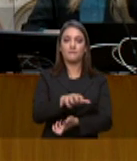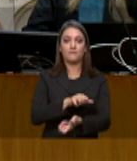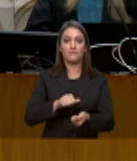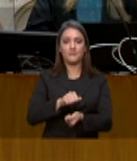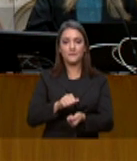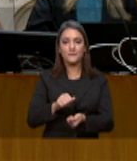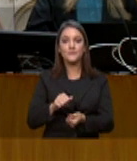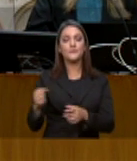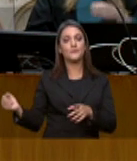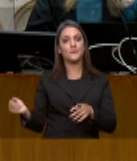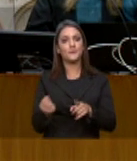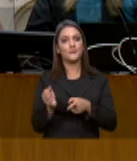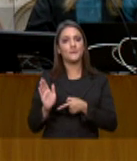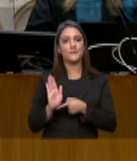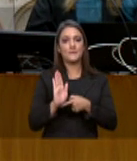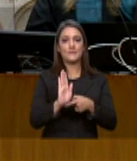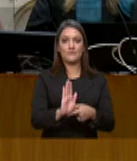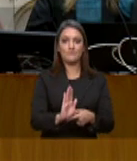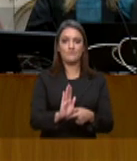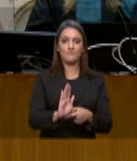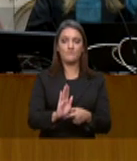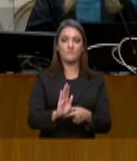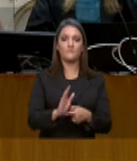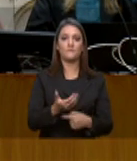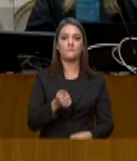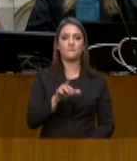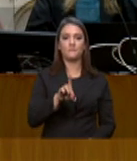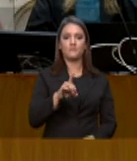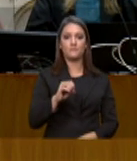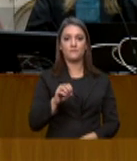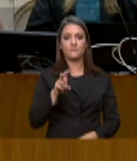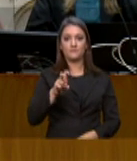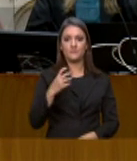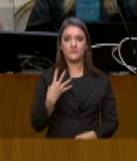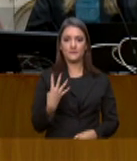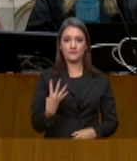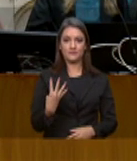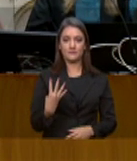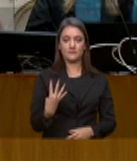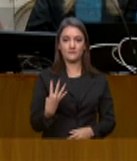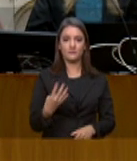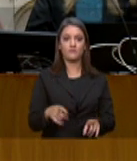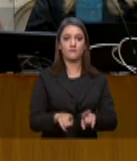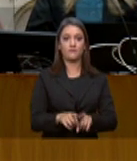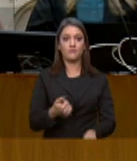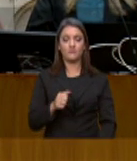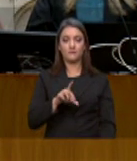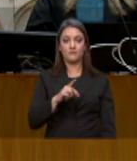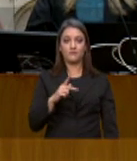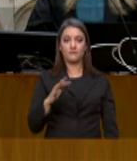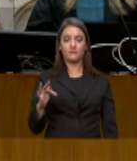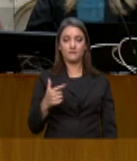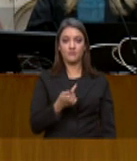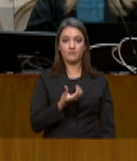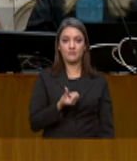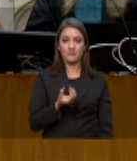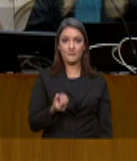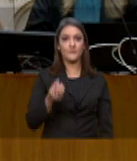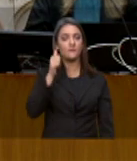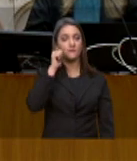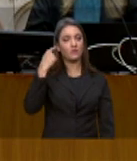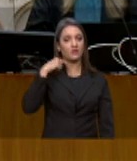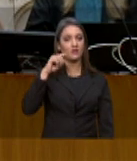de amicus curia na DO 54 e na DPF 760, a doutora